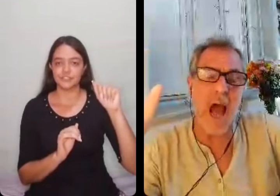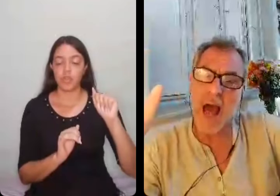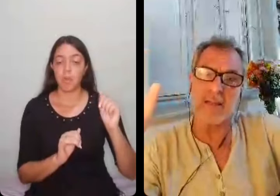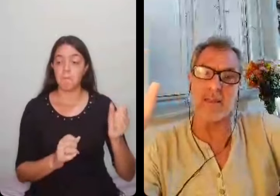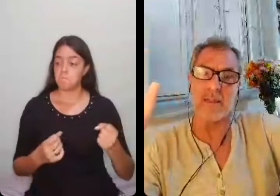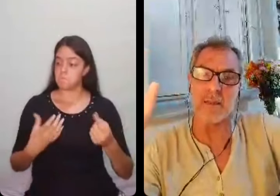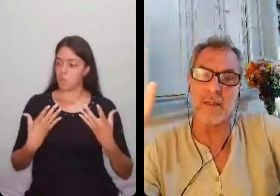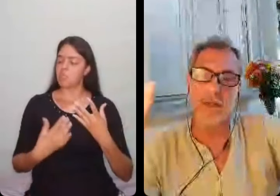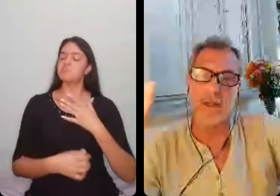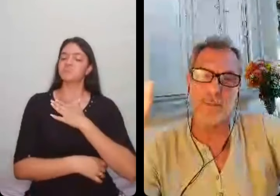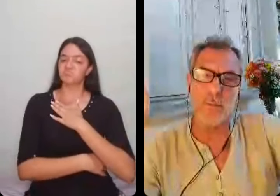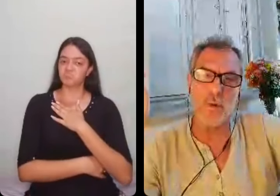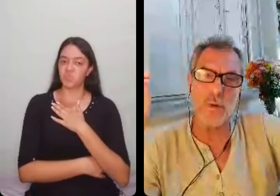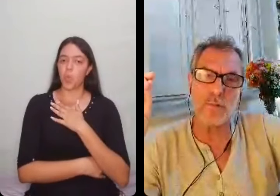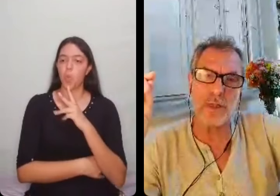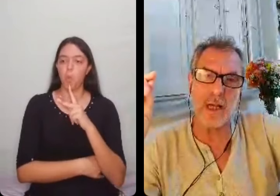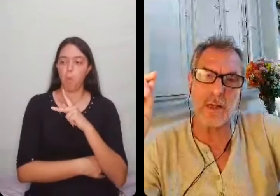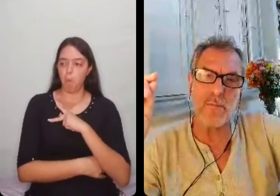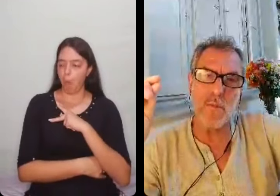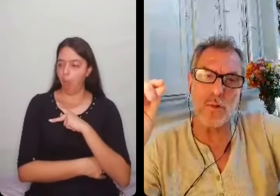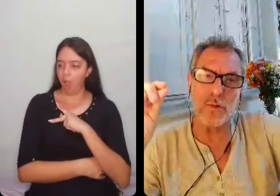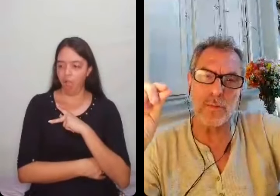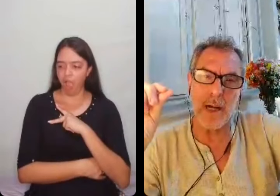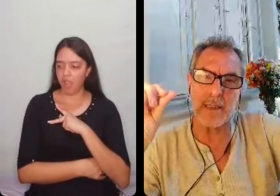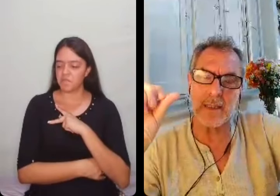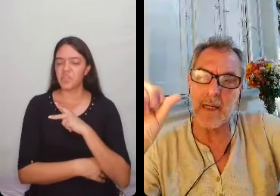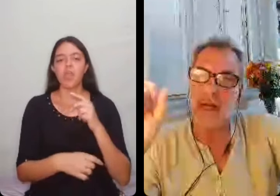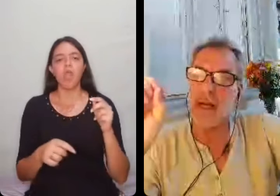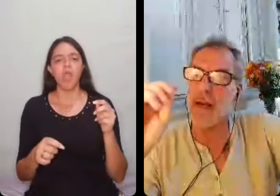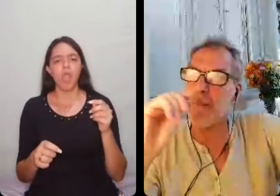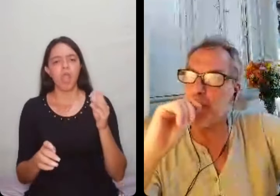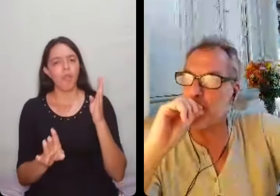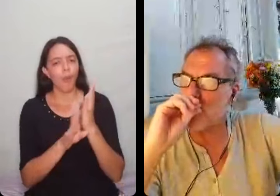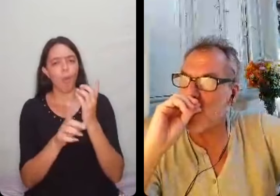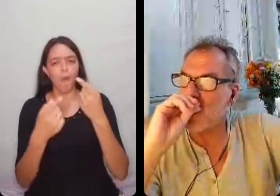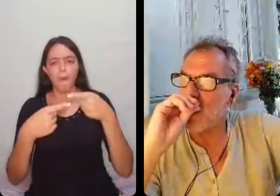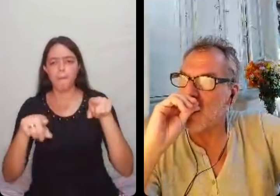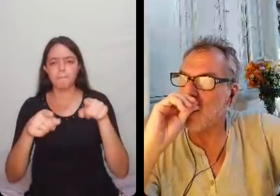gente tinha antes. Provocou uma música que é muito mais...